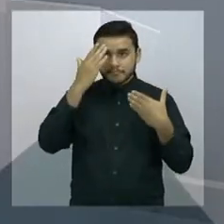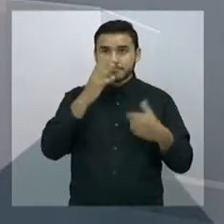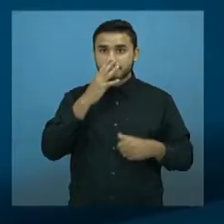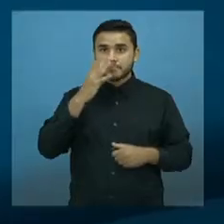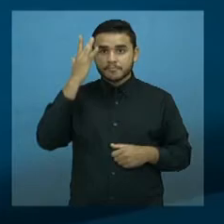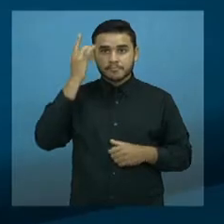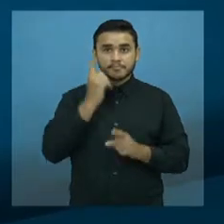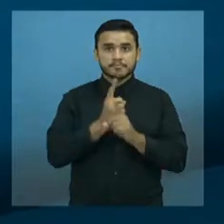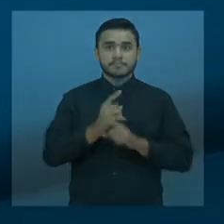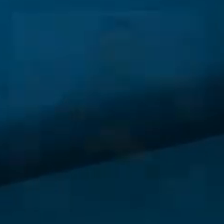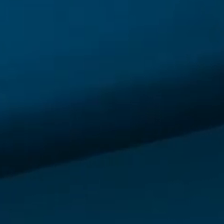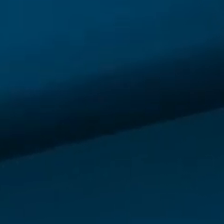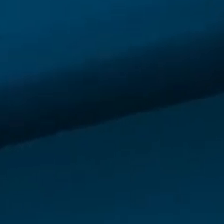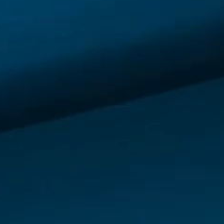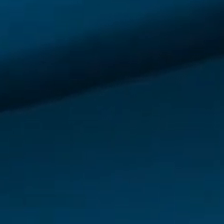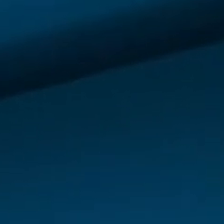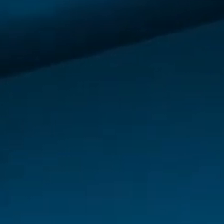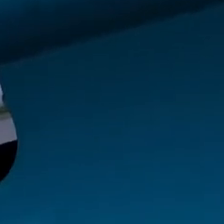e até amanhã.